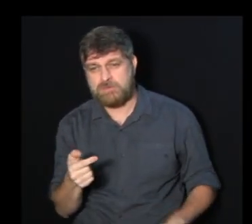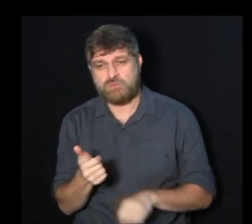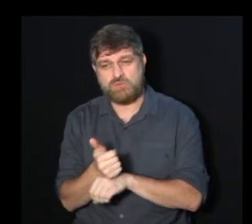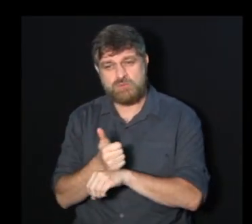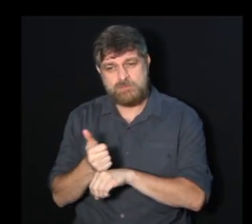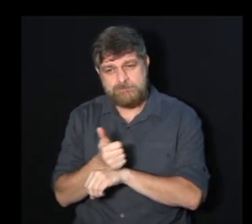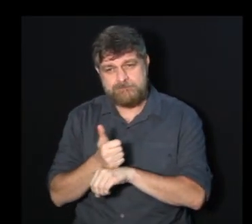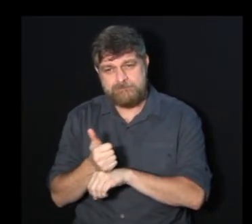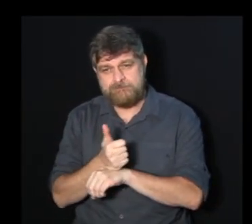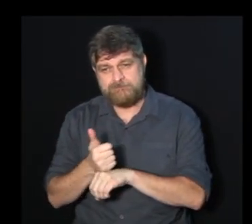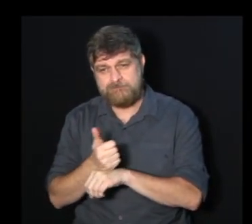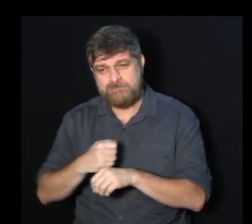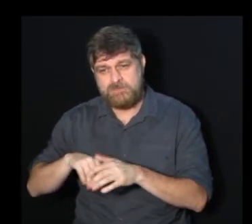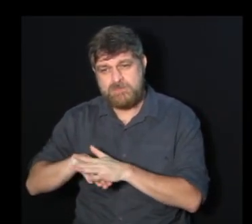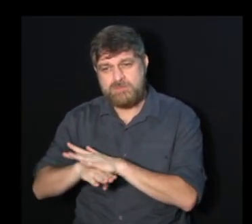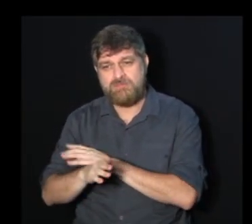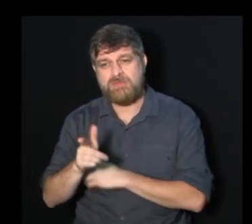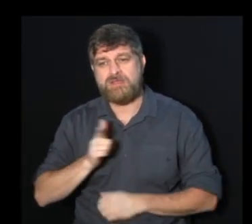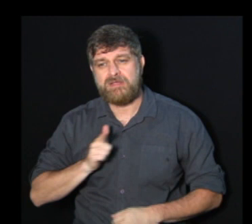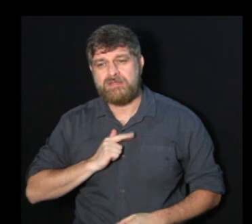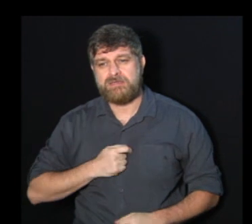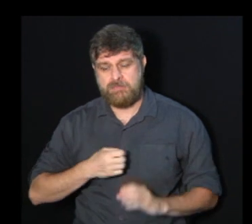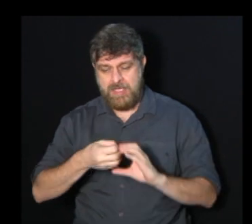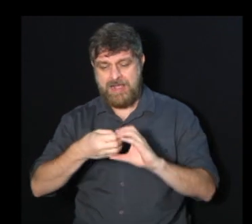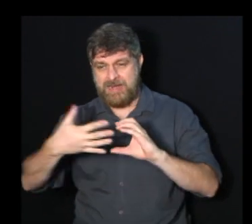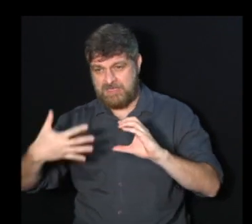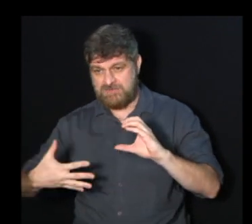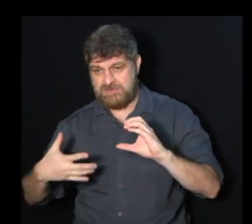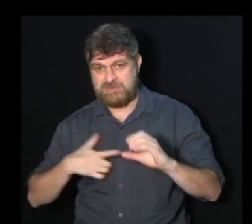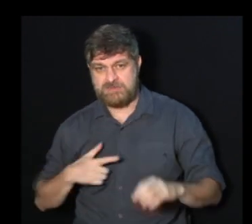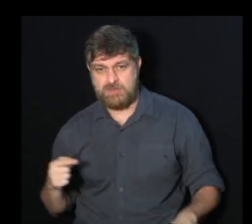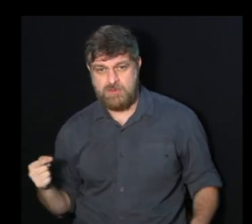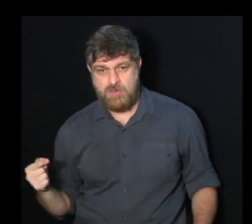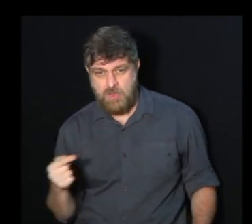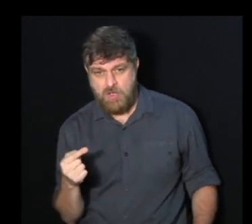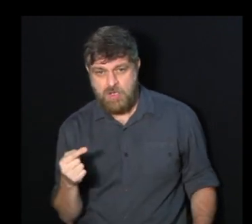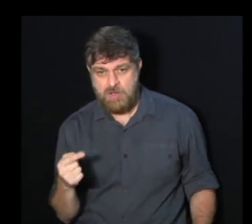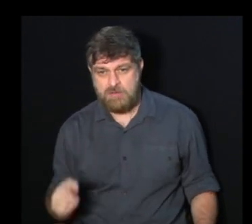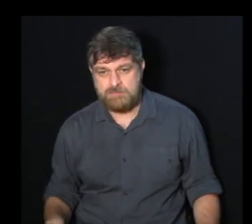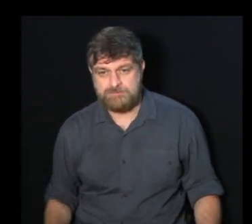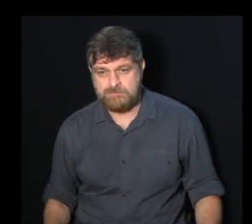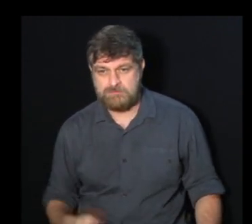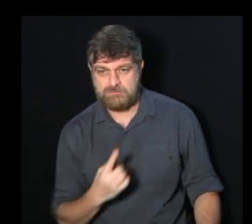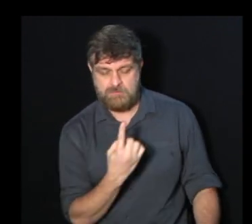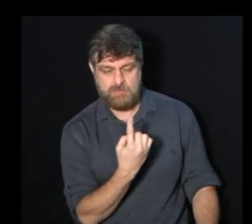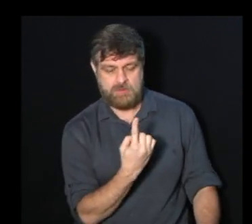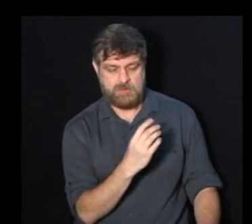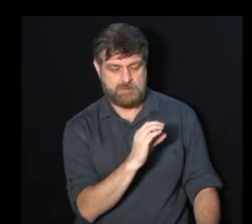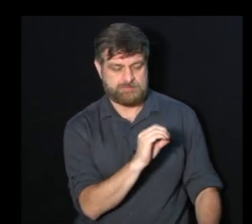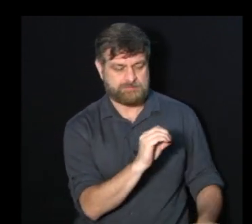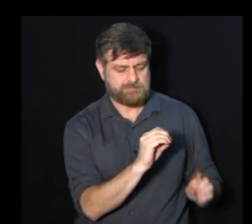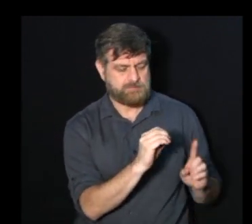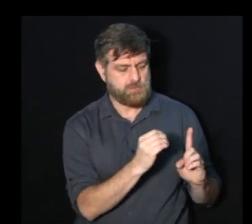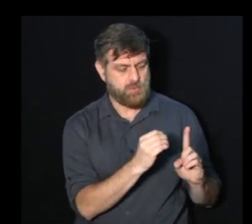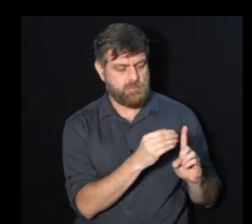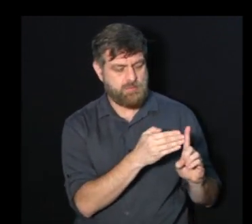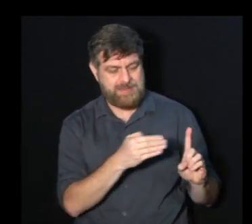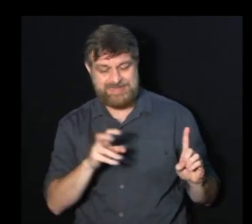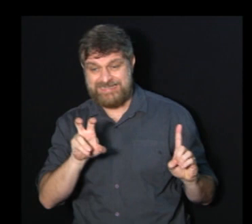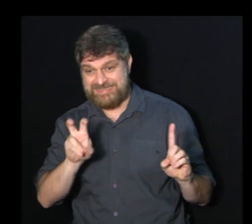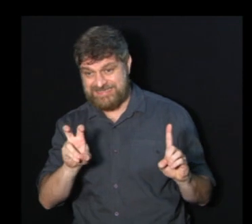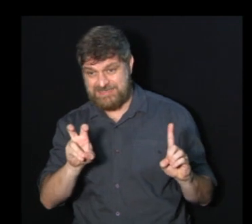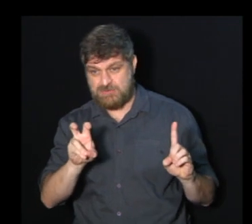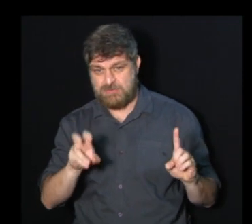profissionais costumam usar uma classificação que chama Albeck. Eles vão de 1 a 5 graus.